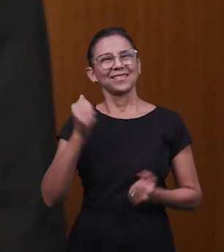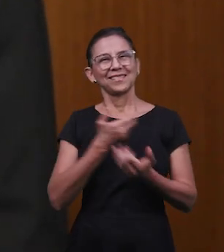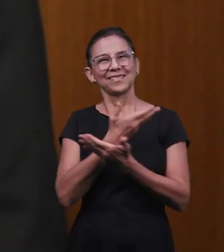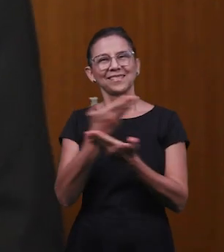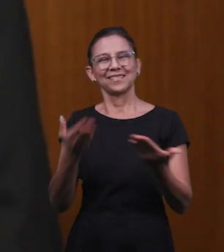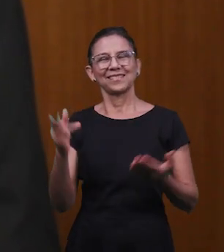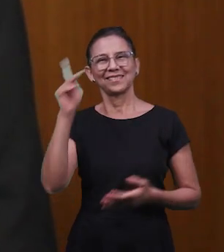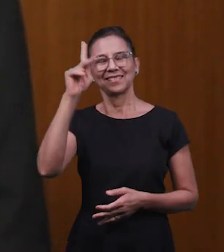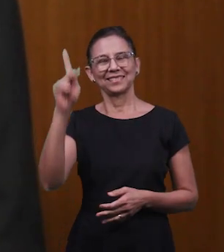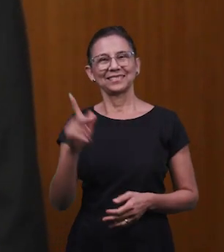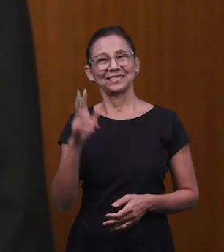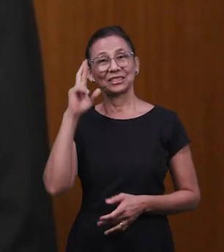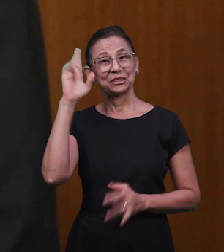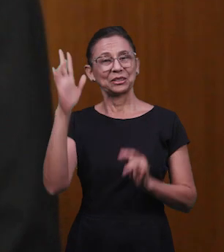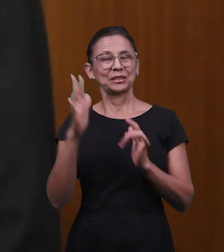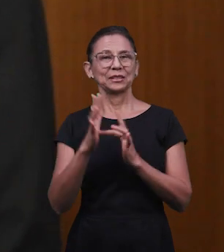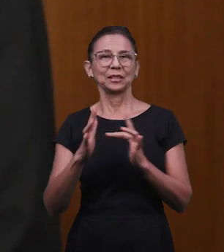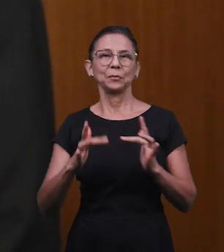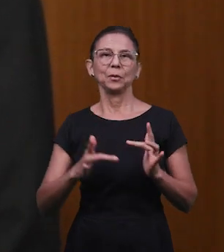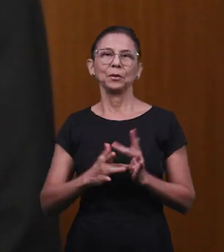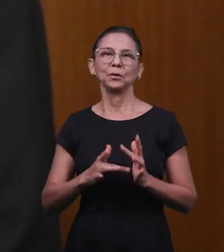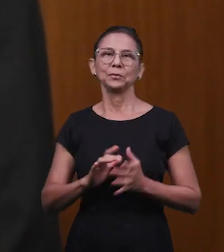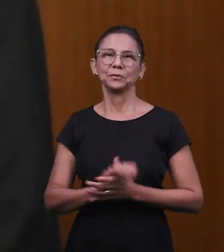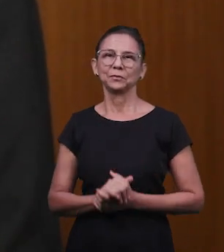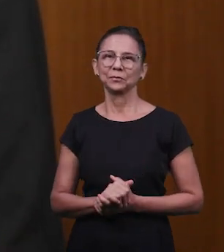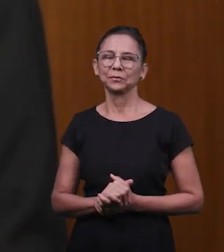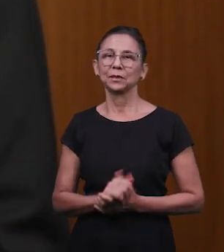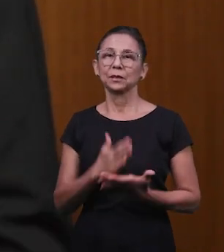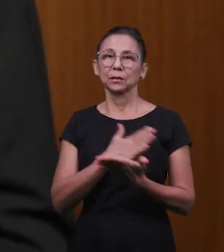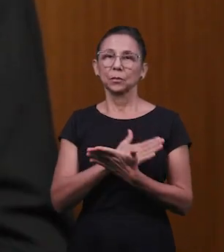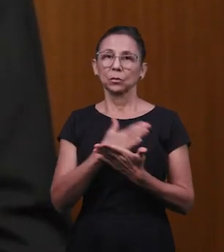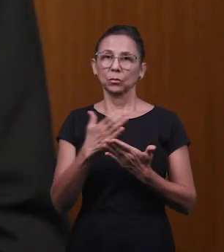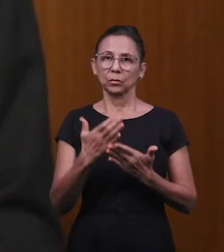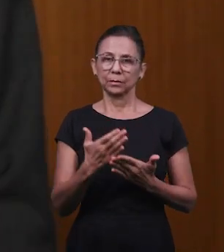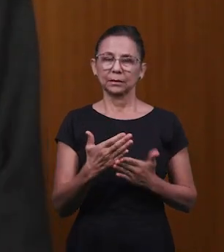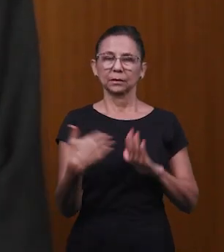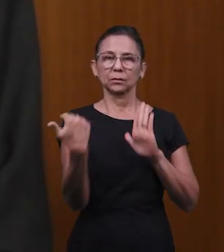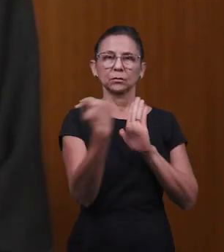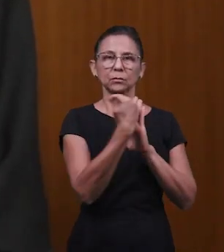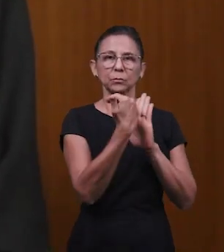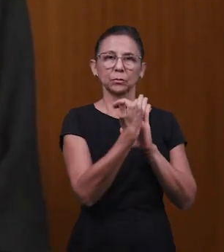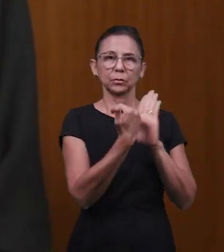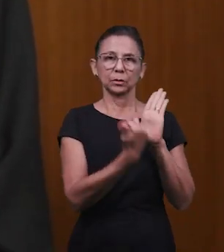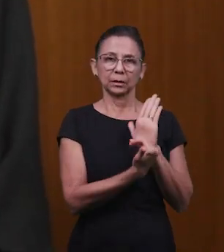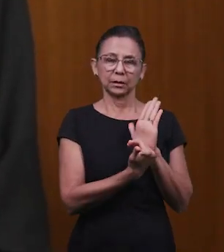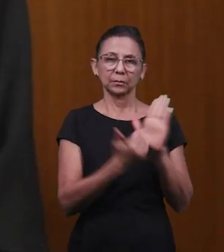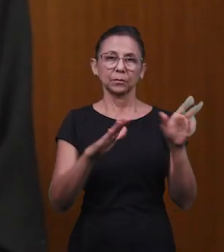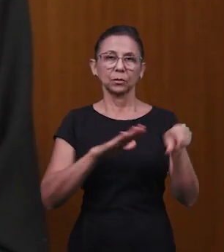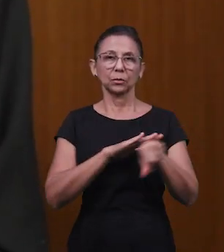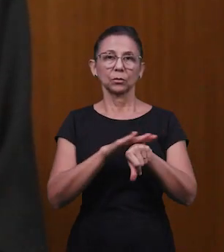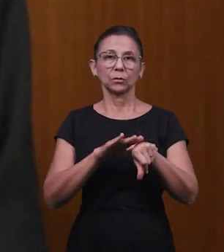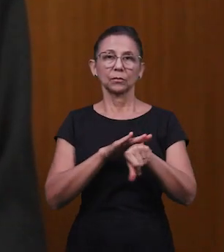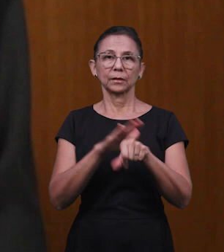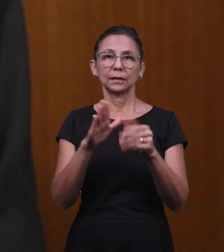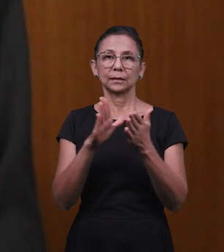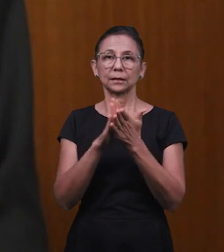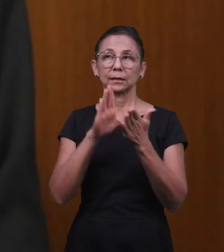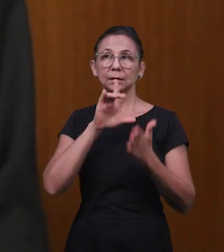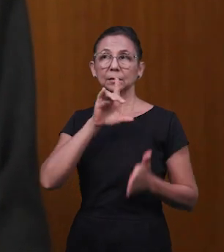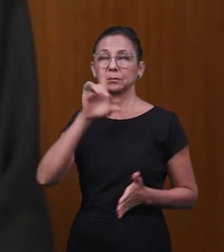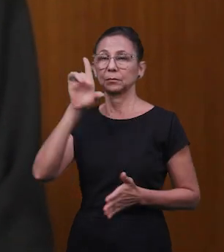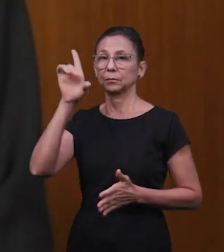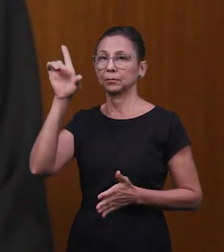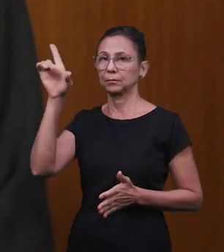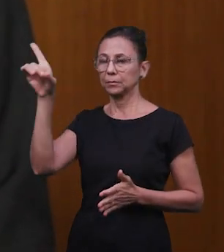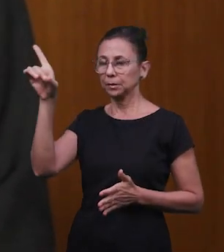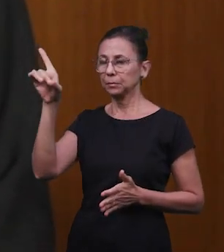Olá, eu te saúdo com a paz do Senhor Jesus. Você já sabe, estamos começando mais uma edição do Conversas Bíblicas,